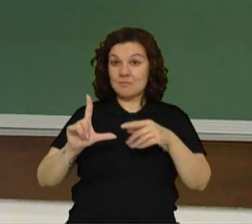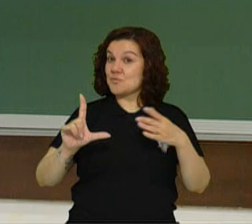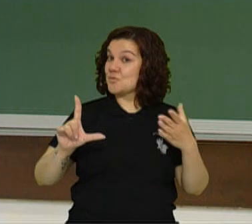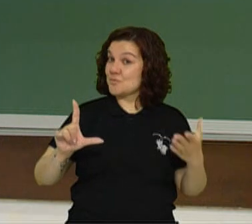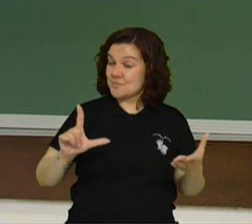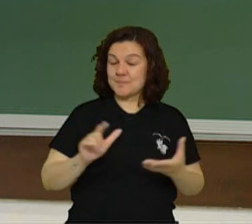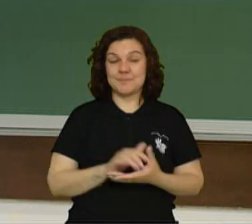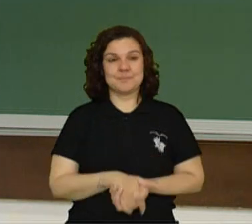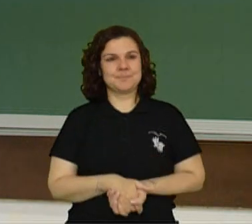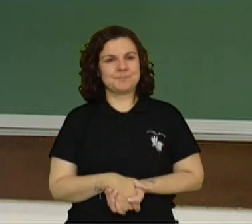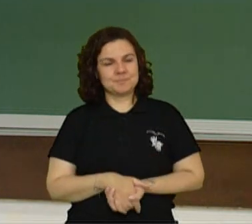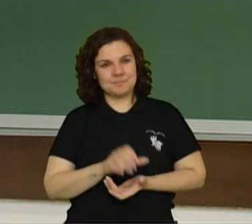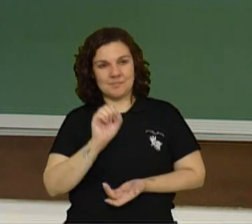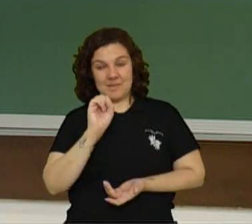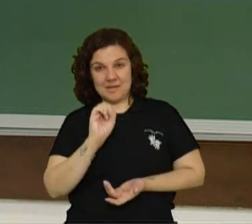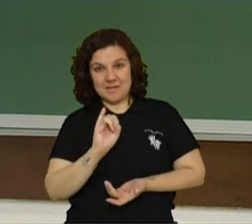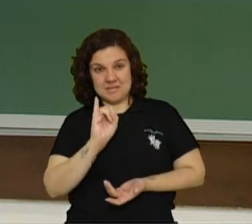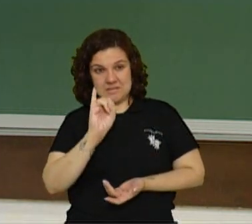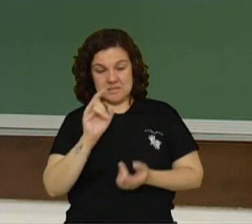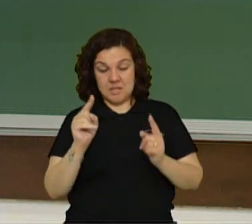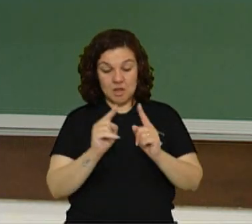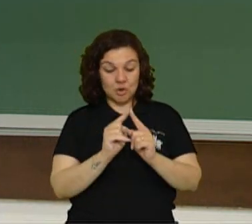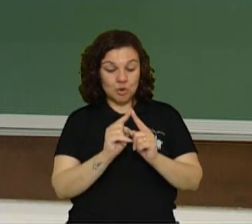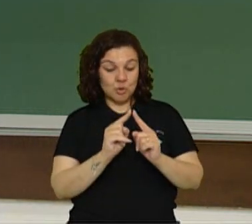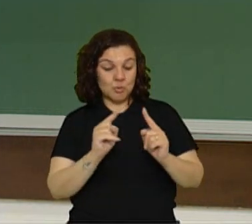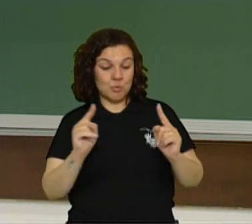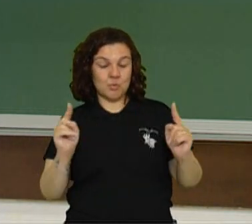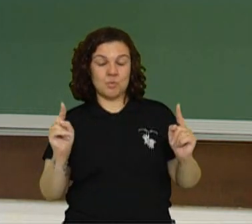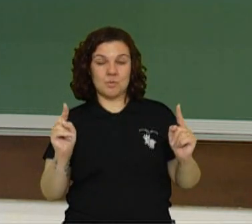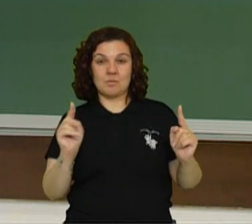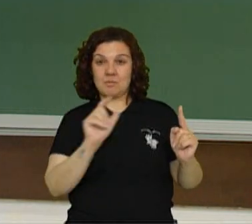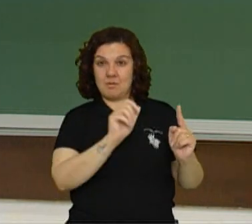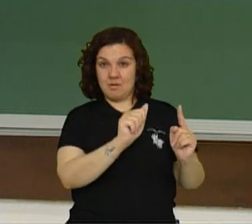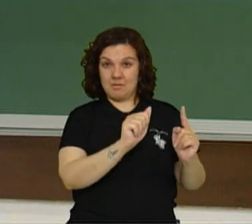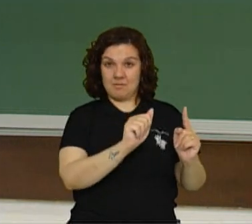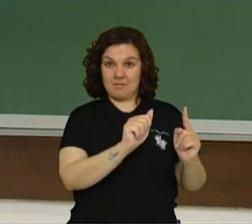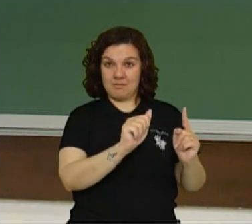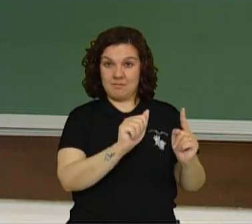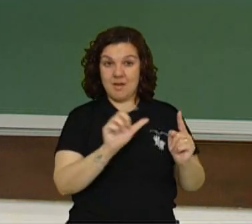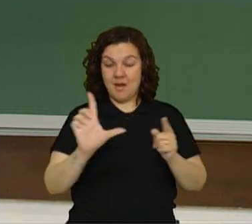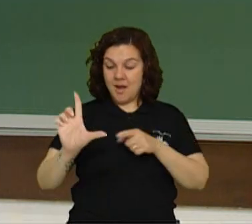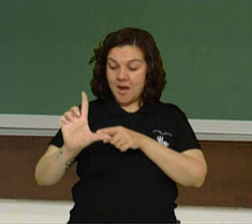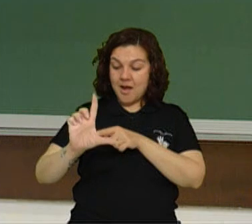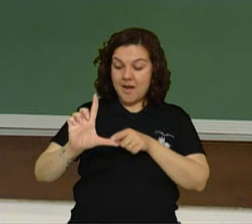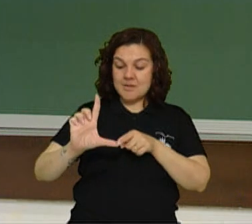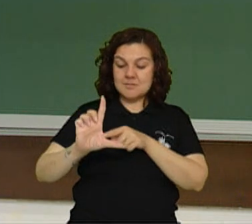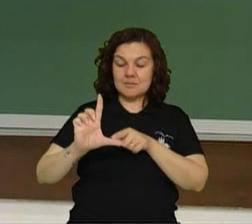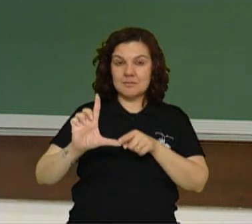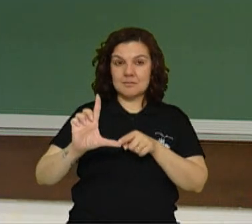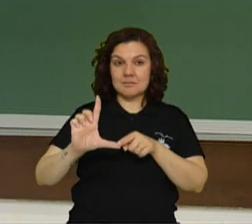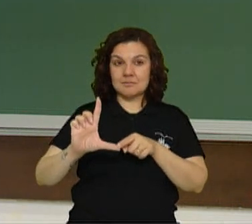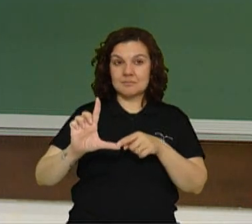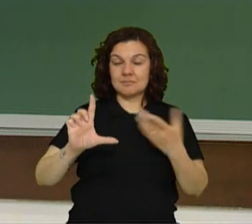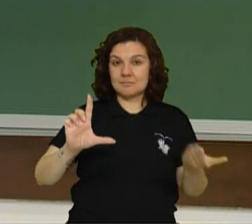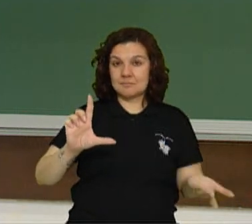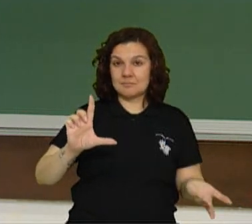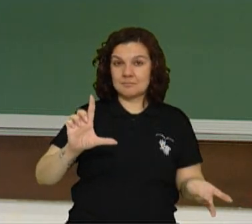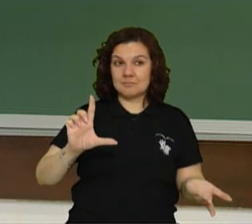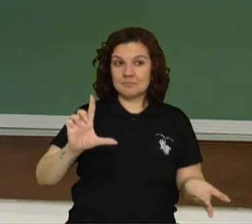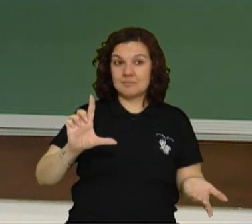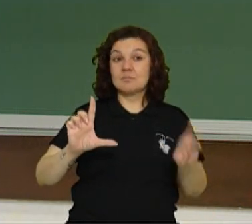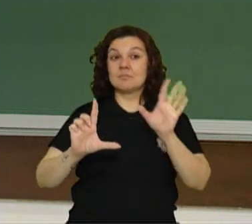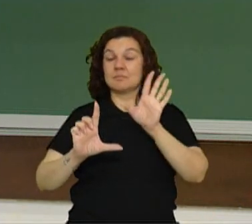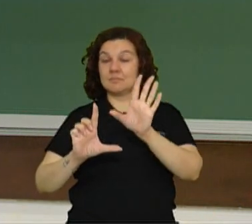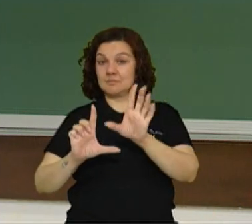ali. Se a aresta inteira mede A, quanto vai medir a metade da aresta? Uma vez